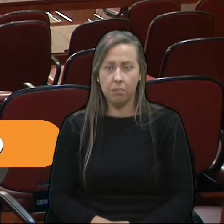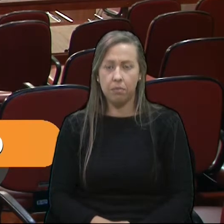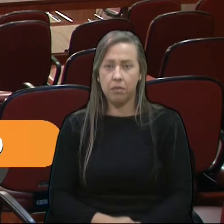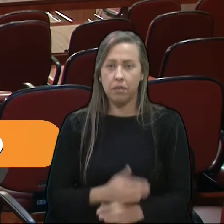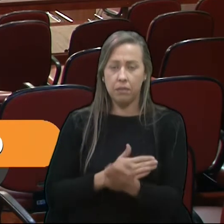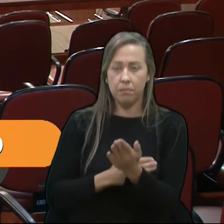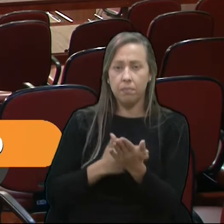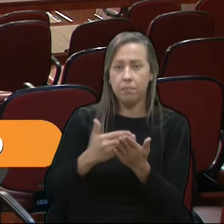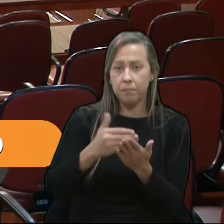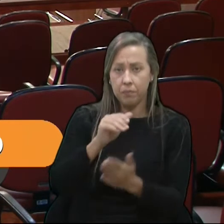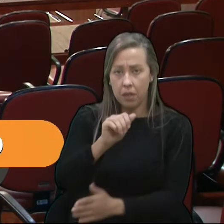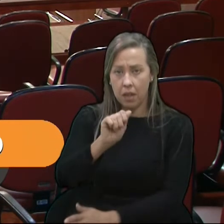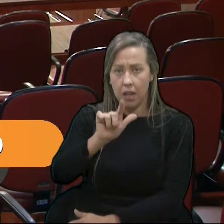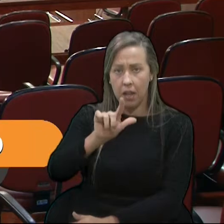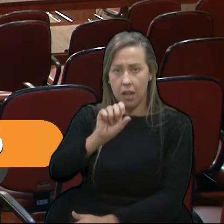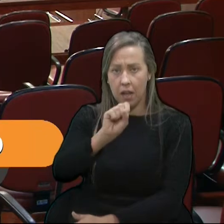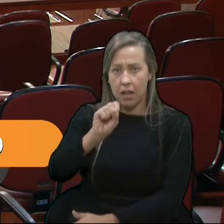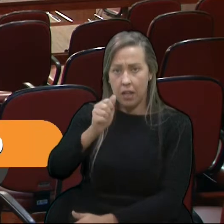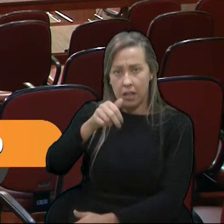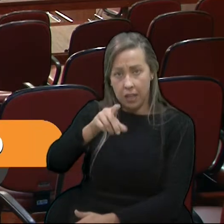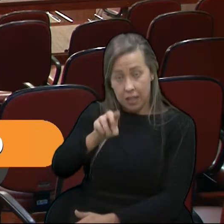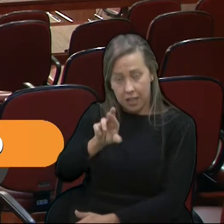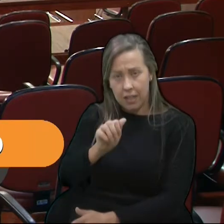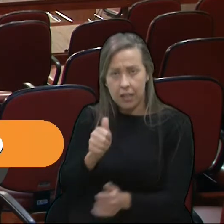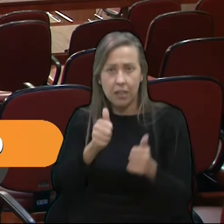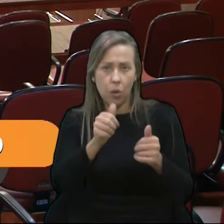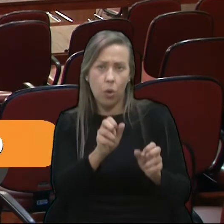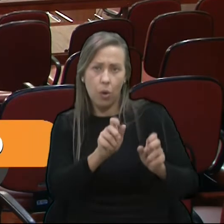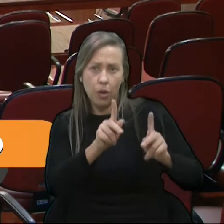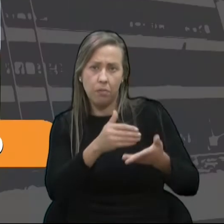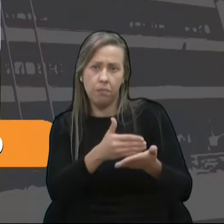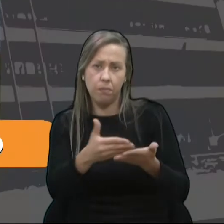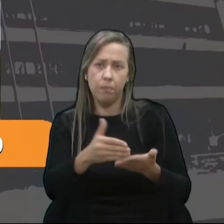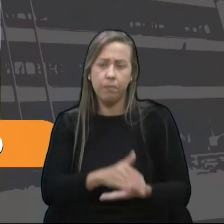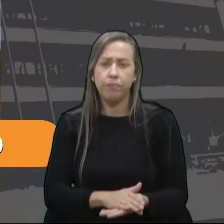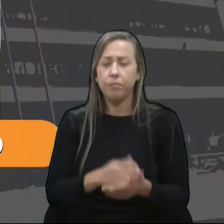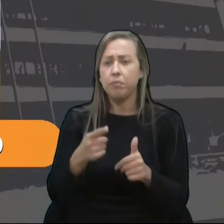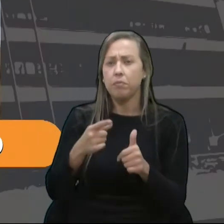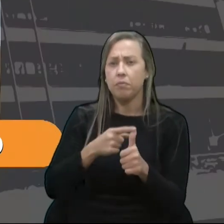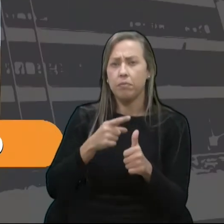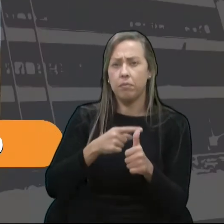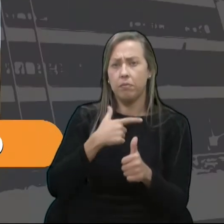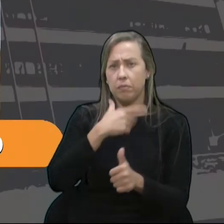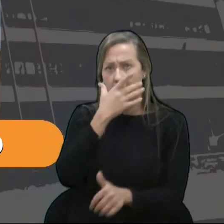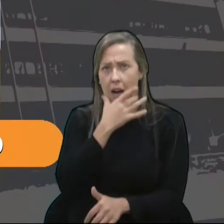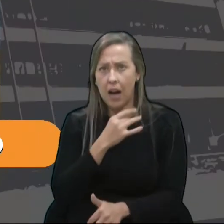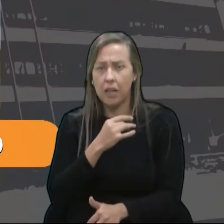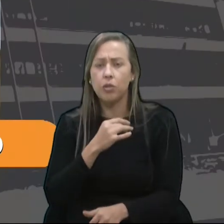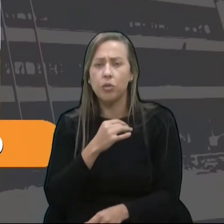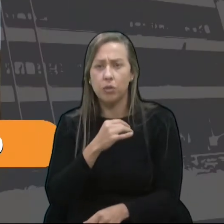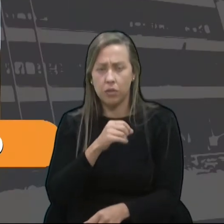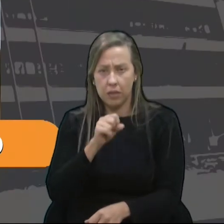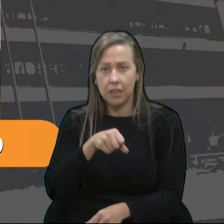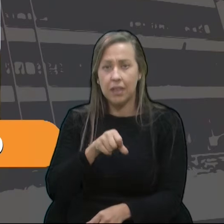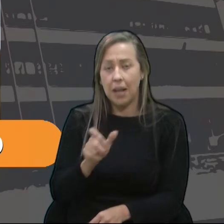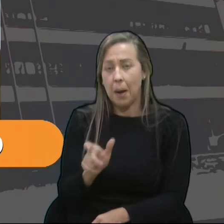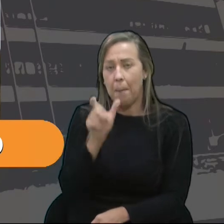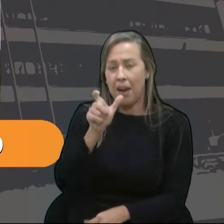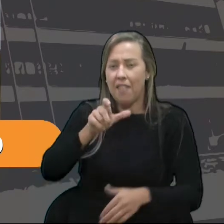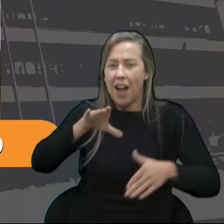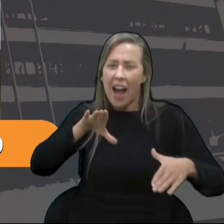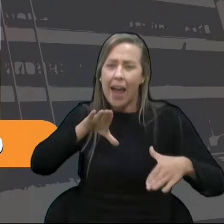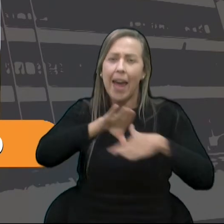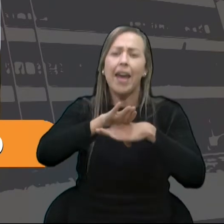Começa a Alessandra, eu acho. Pode ser, Fábio. Primeiro, eu acho complicado a gente usar a palavra engajar